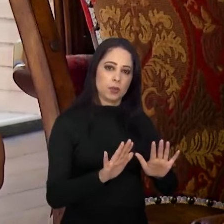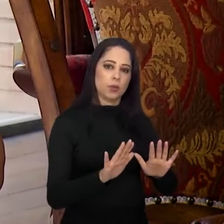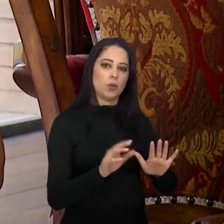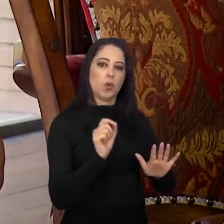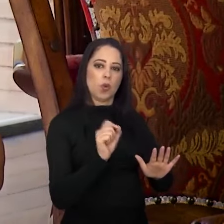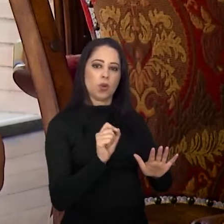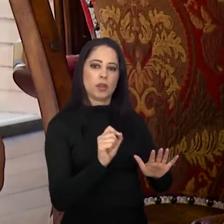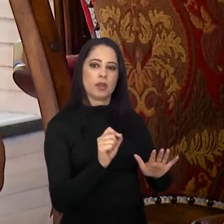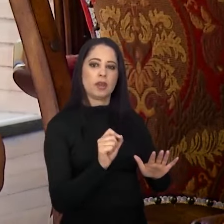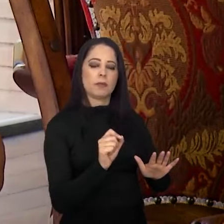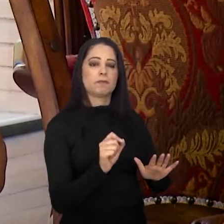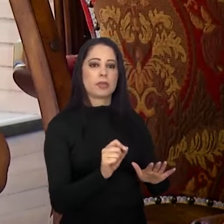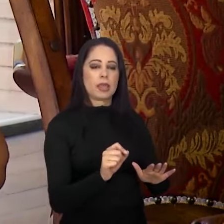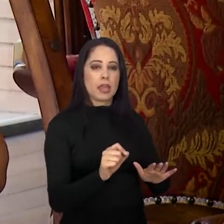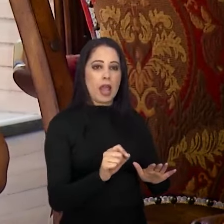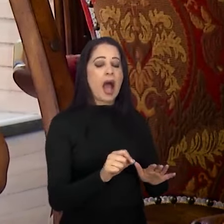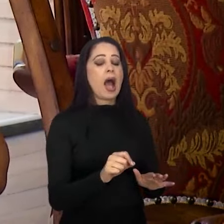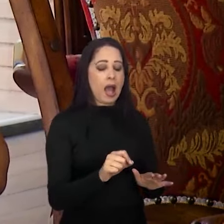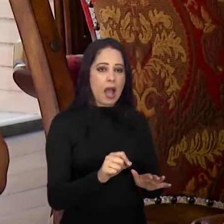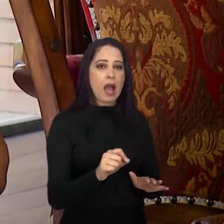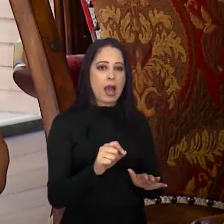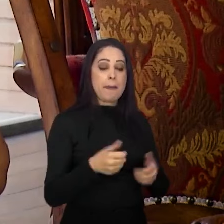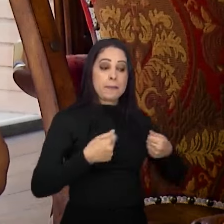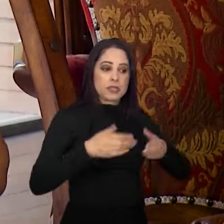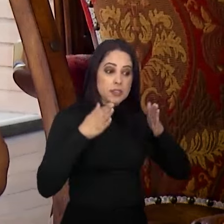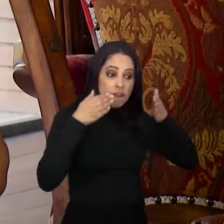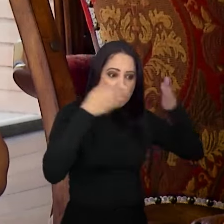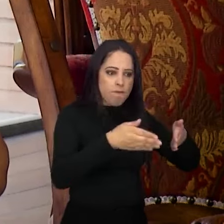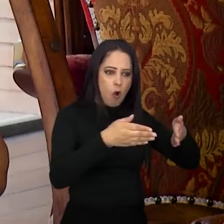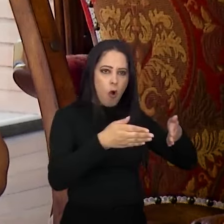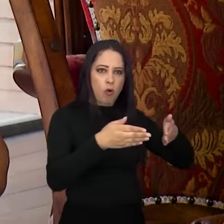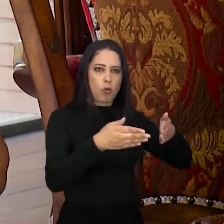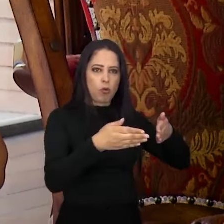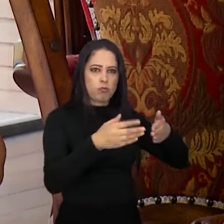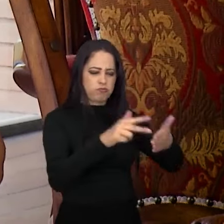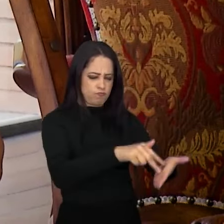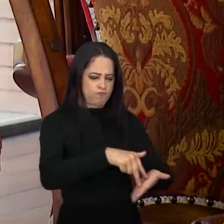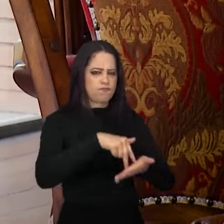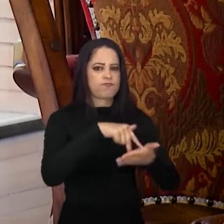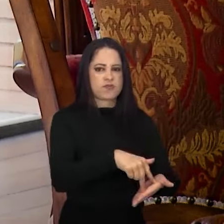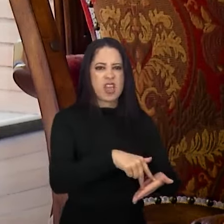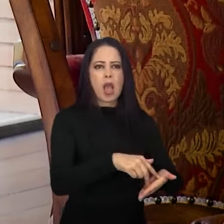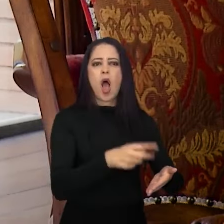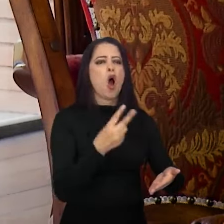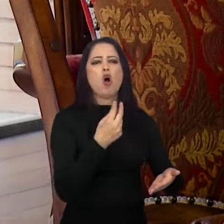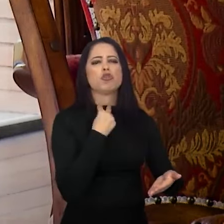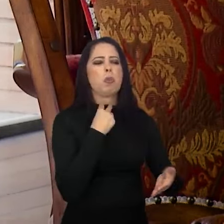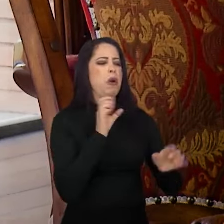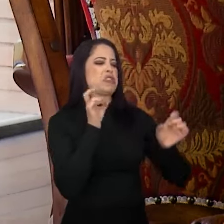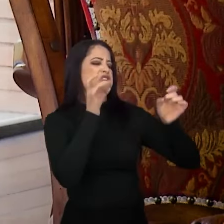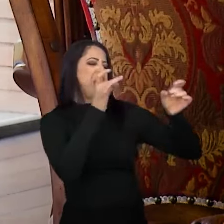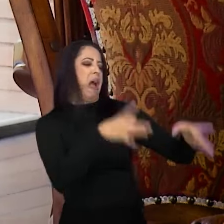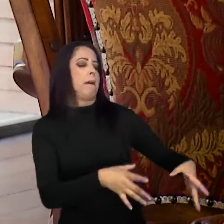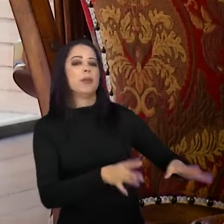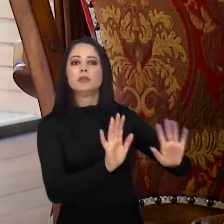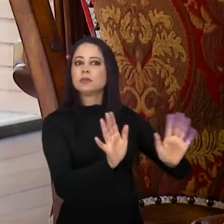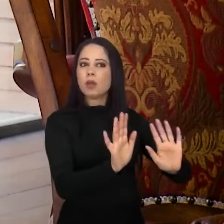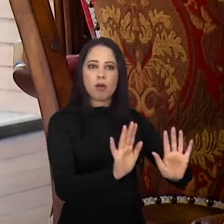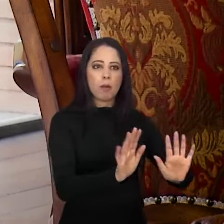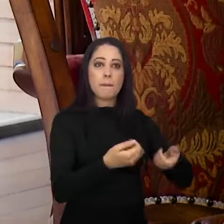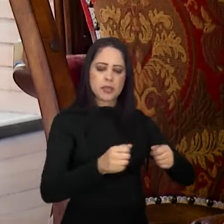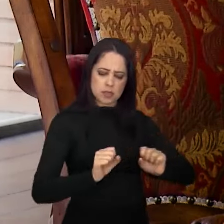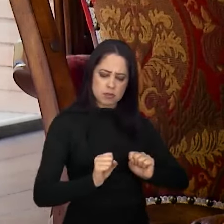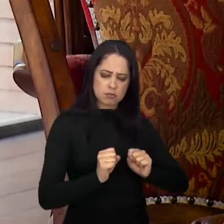depois de escolhido, você estabelece um foco e uma persistência. Você não pode abandonar depois da sua decisão. Você não pode mudar de